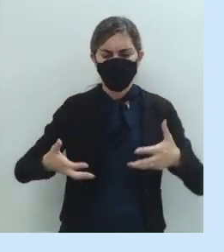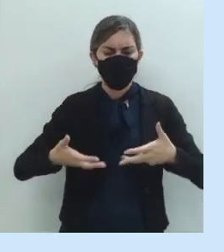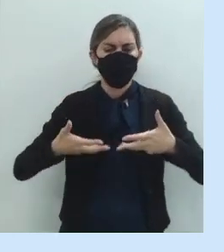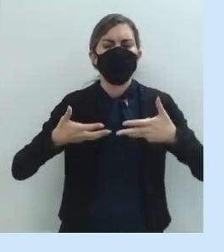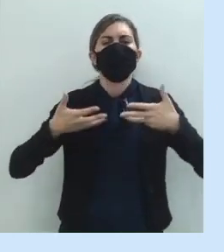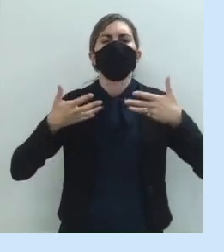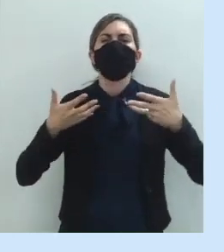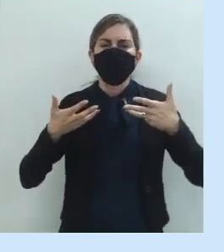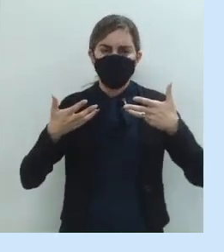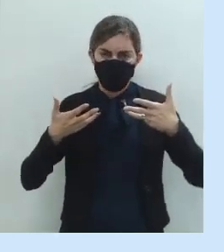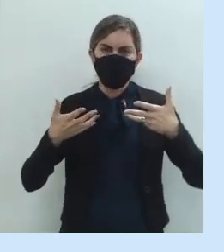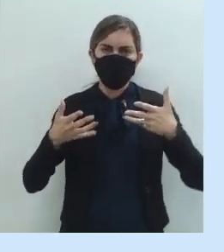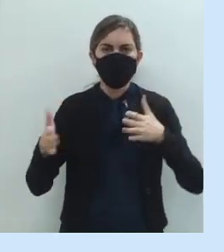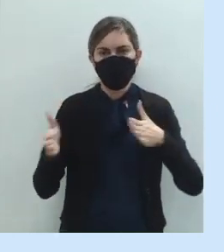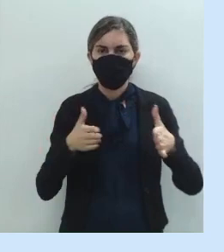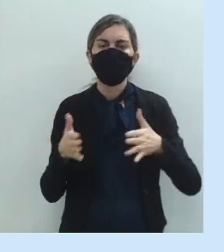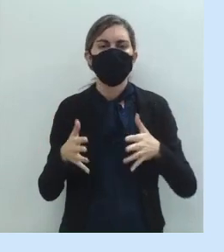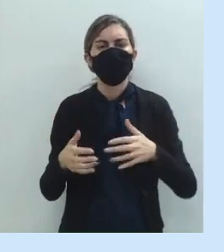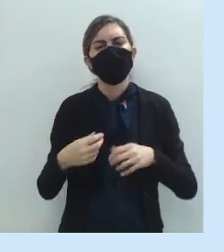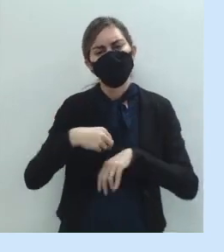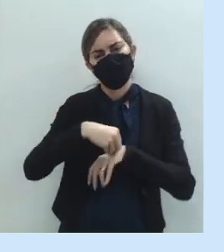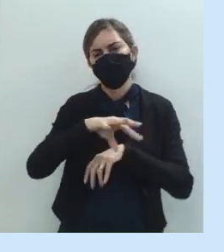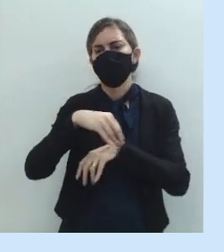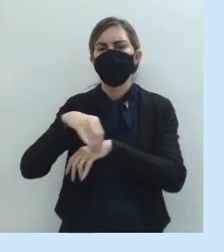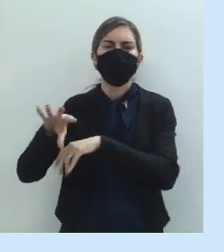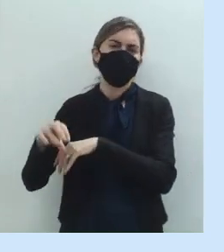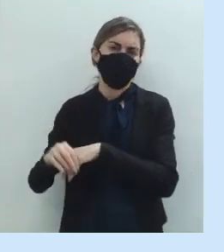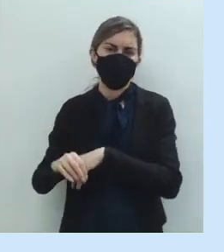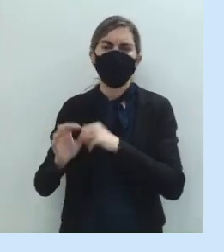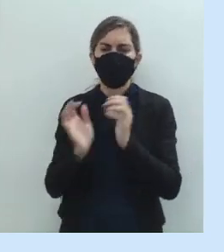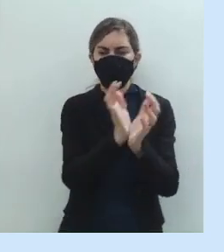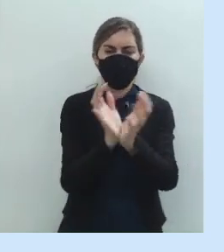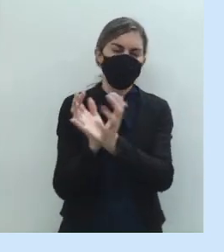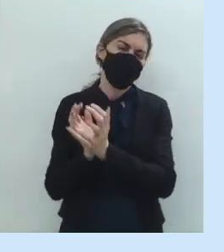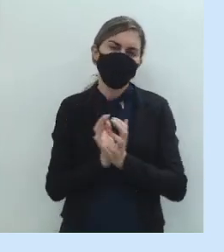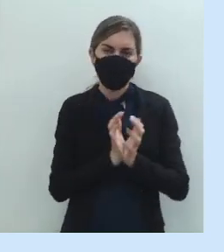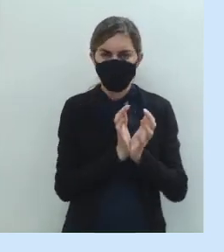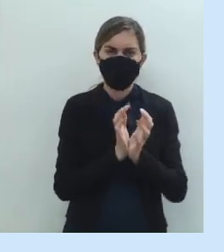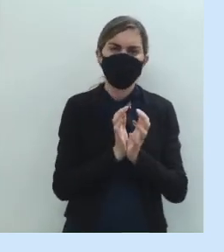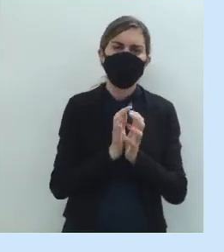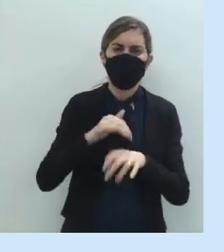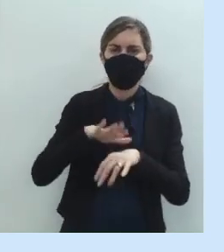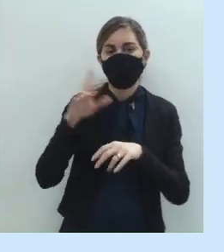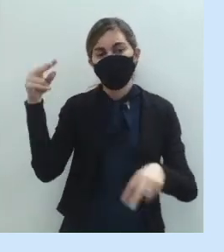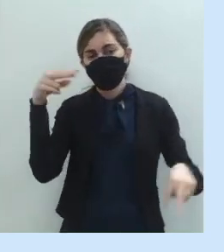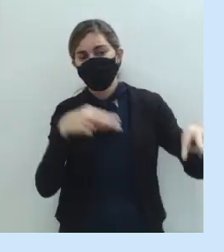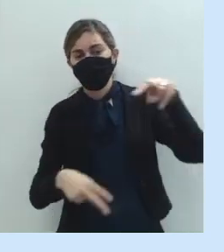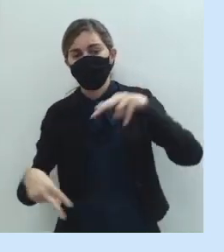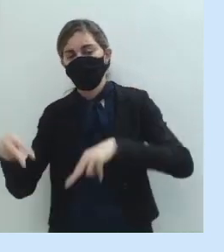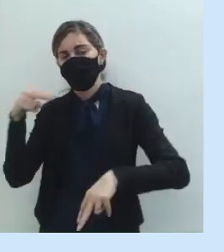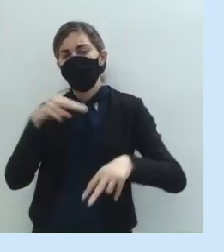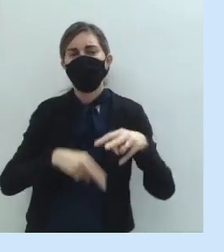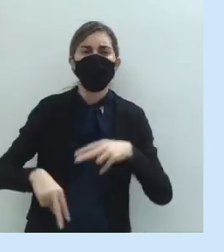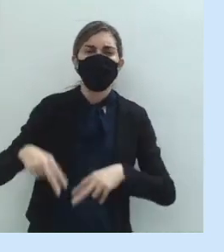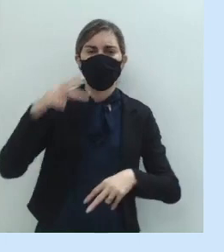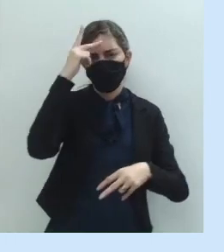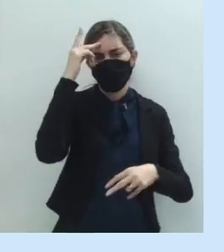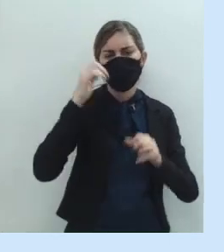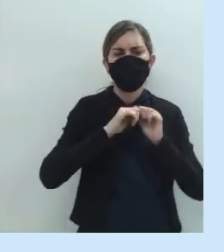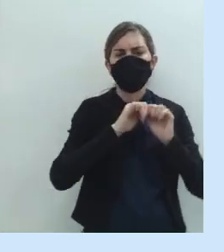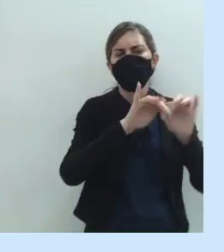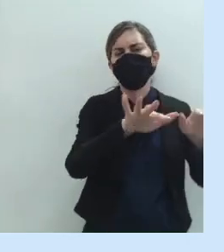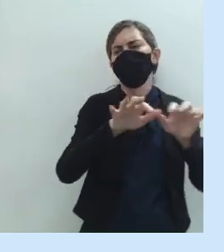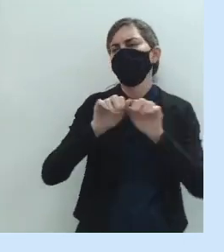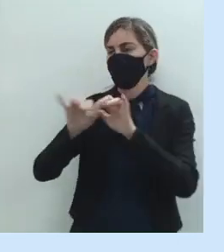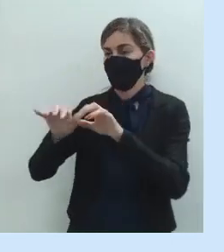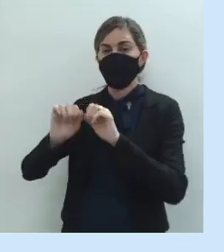efervescência, digamos assim, trazendo para esses grupos mais notoriedade, mais visibilidade e se expandindo,